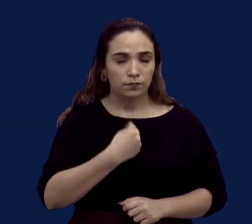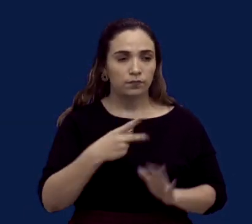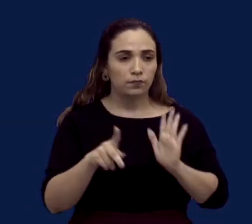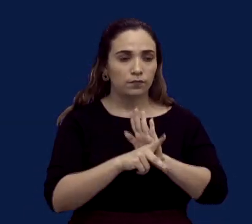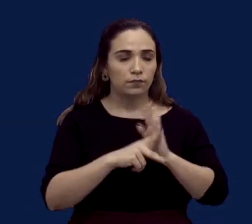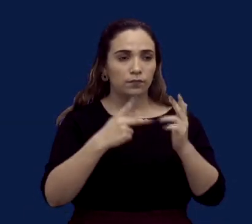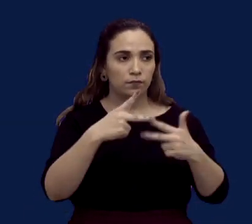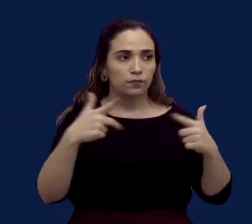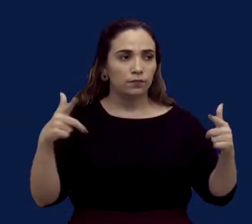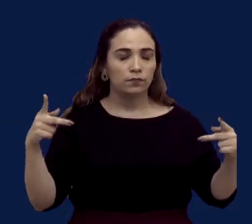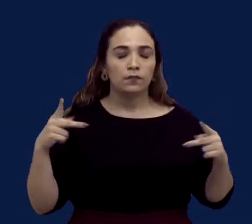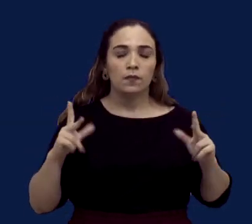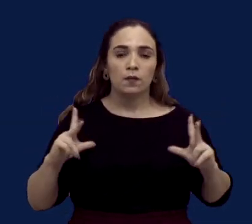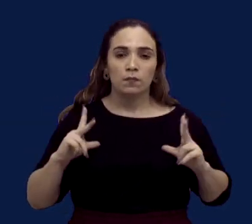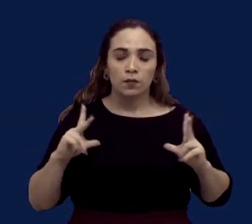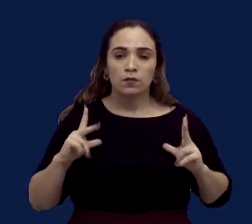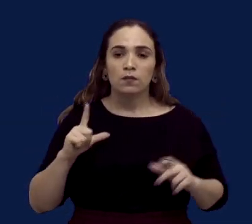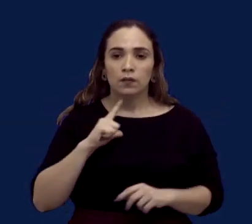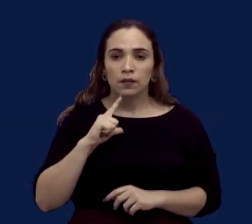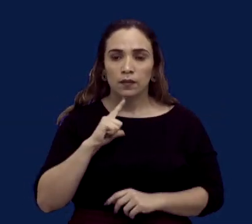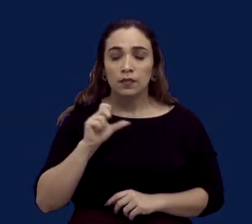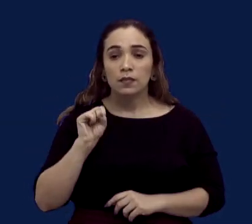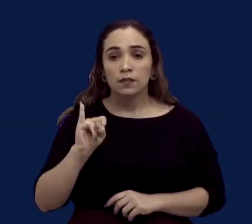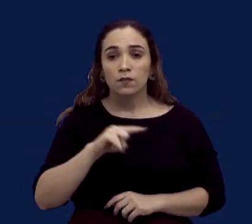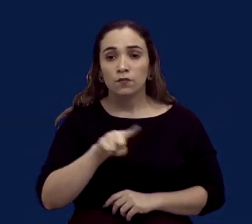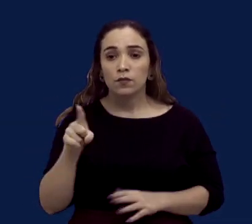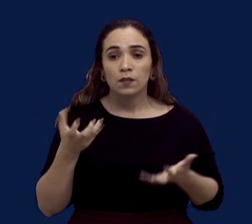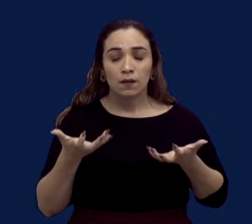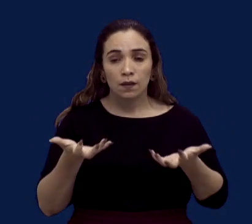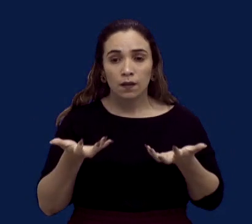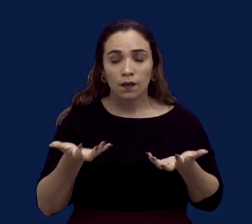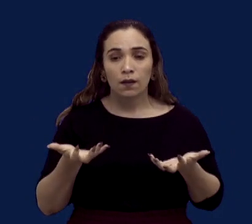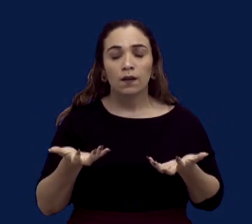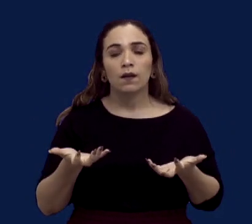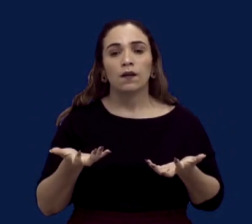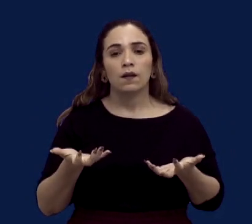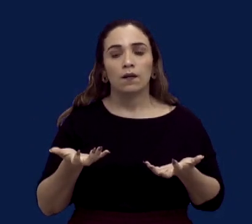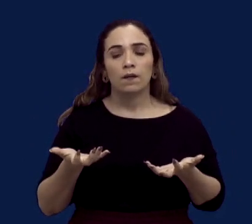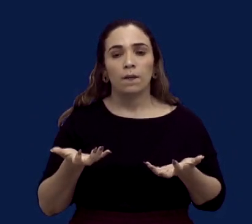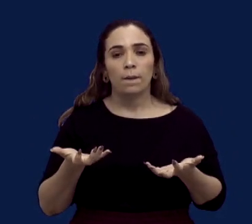O trabalho tem uma função social, então se você consegue